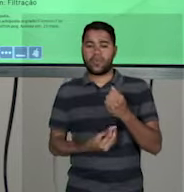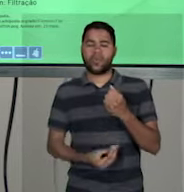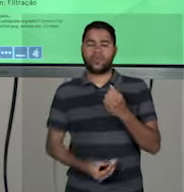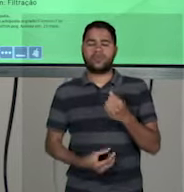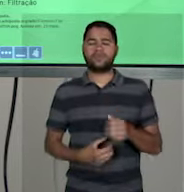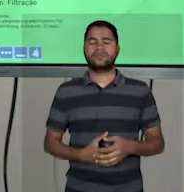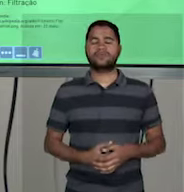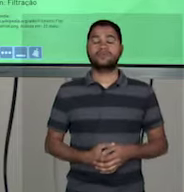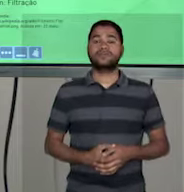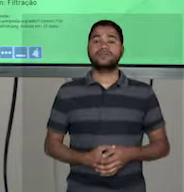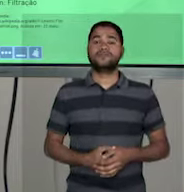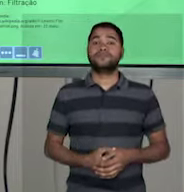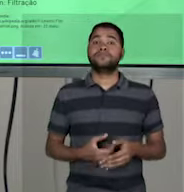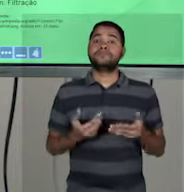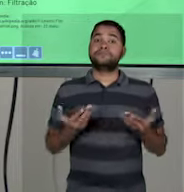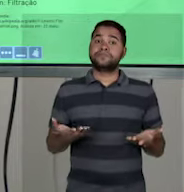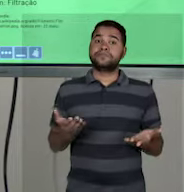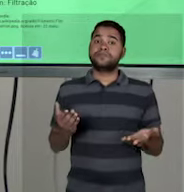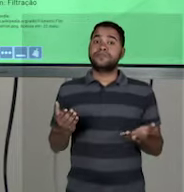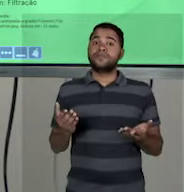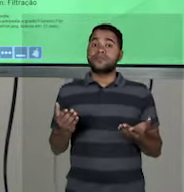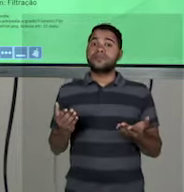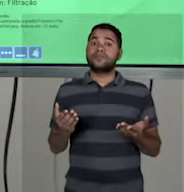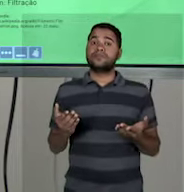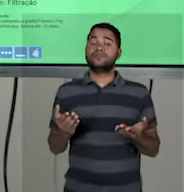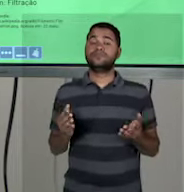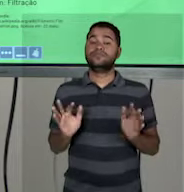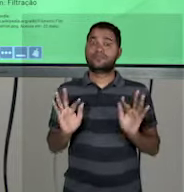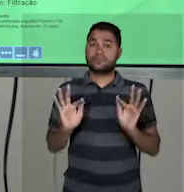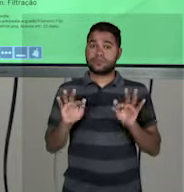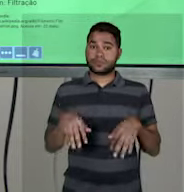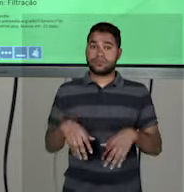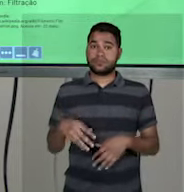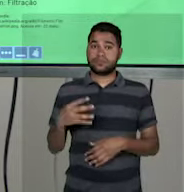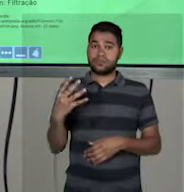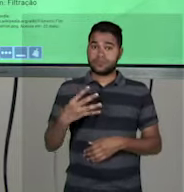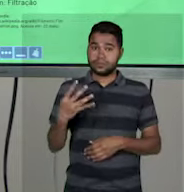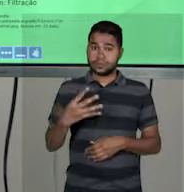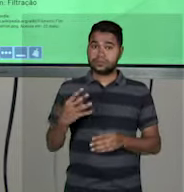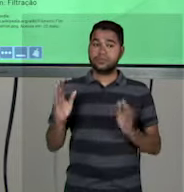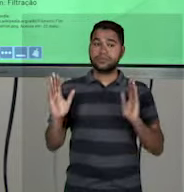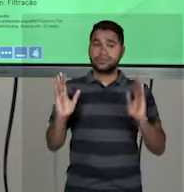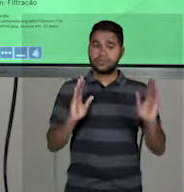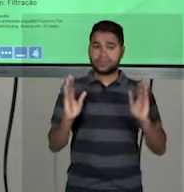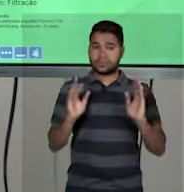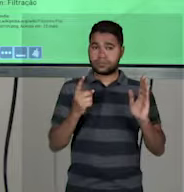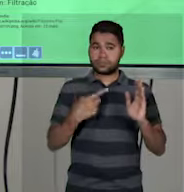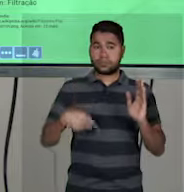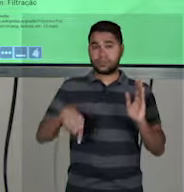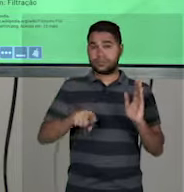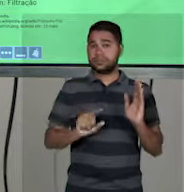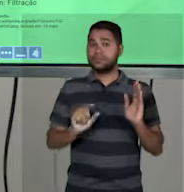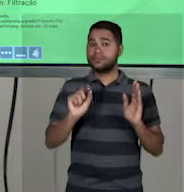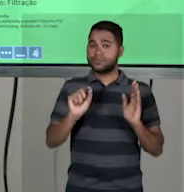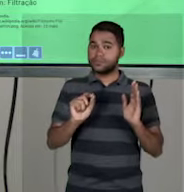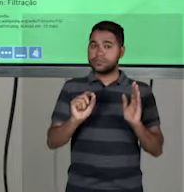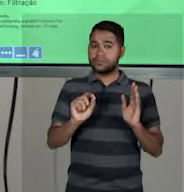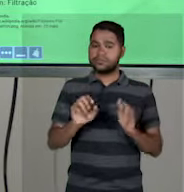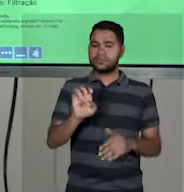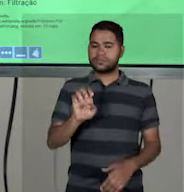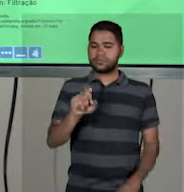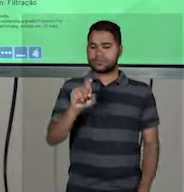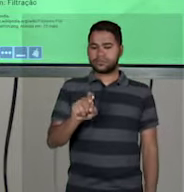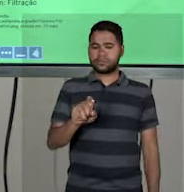glomerular. E aí, por fim, só na quarta etapa, que nós vamos ter, então, a